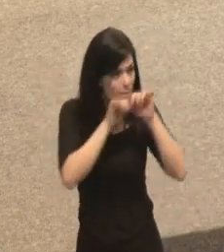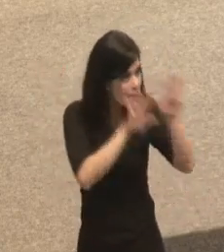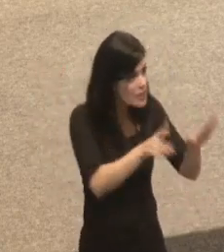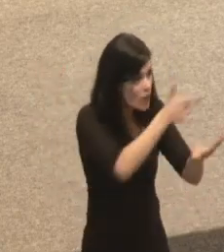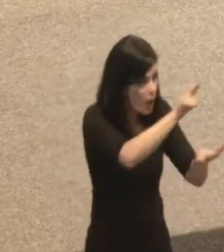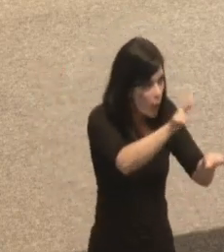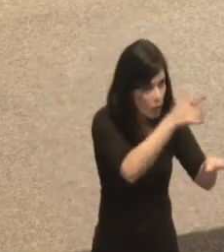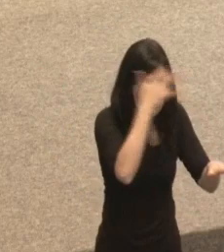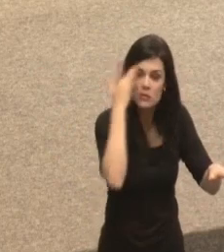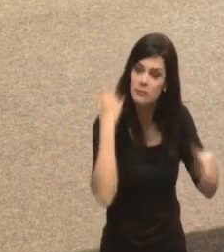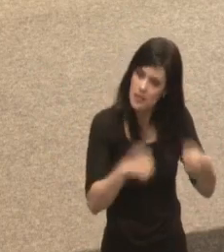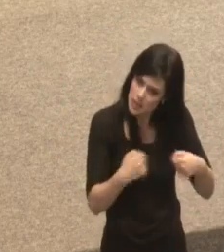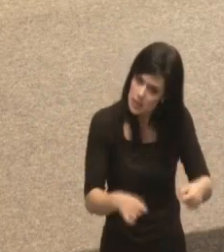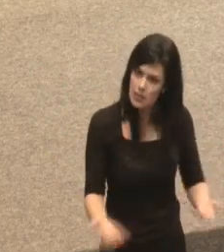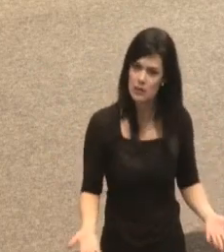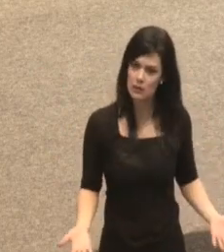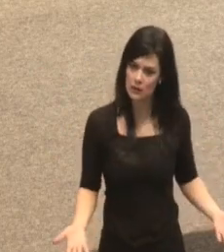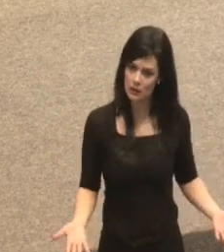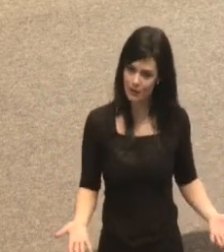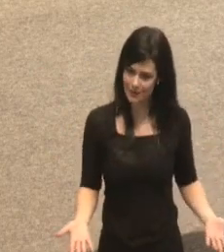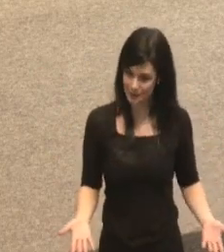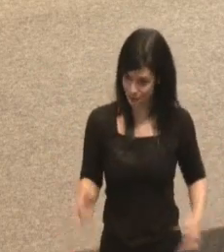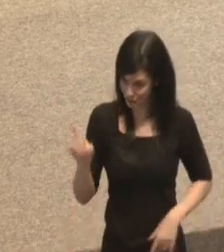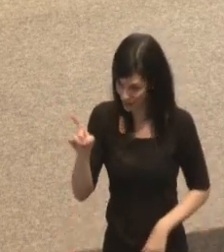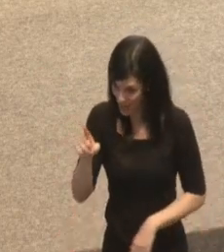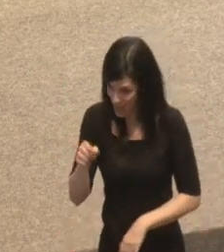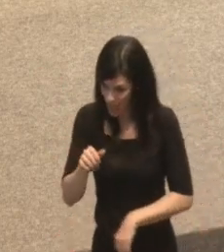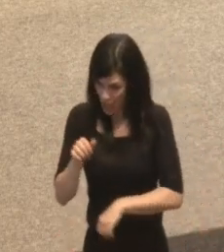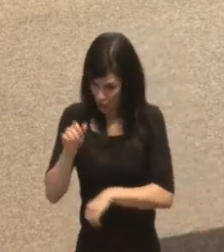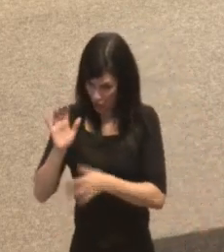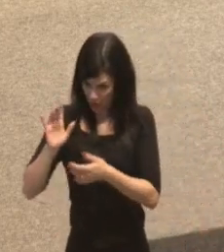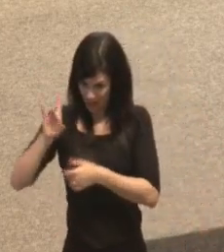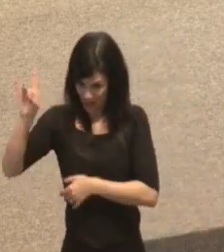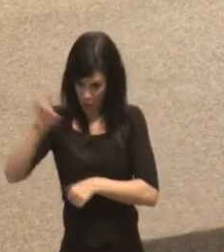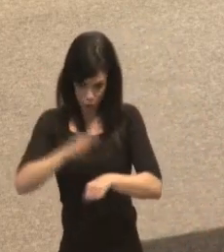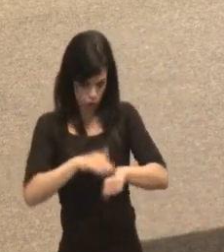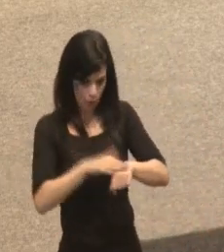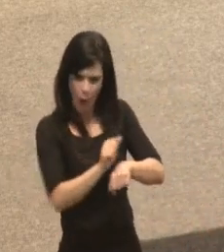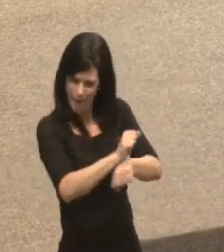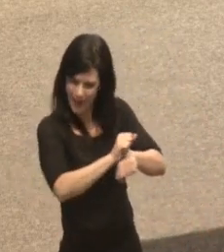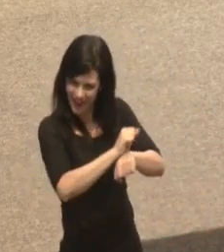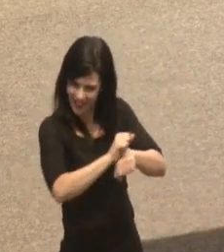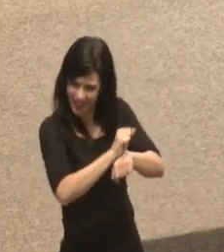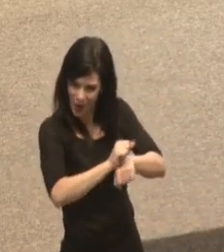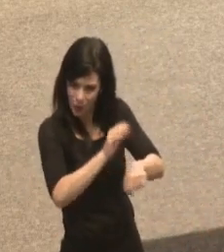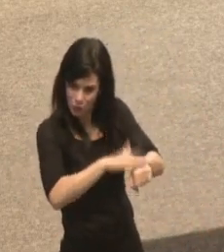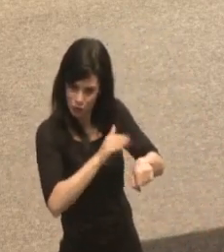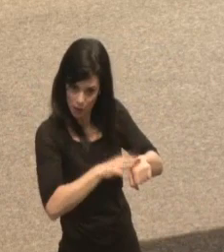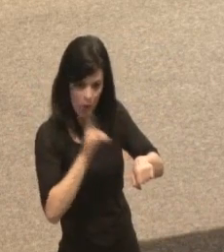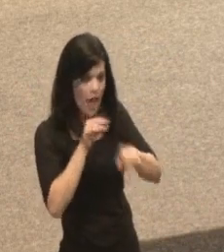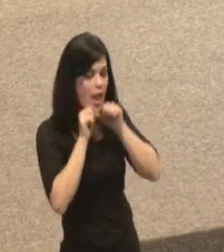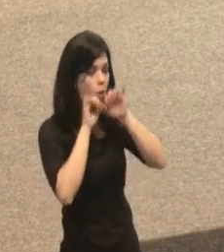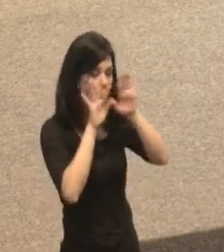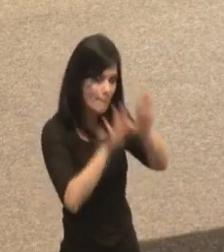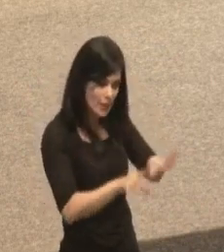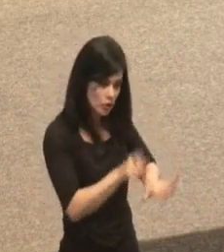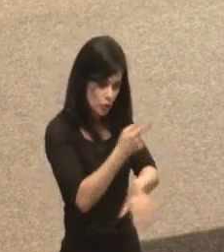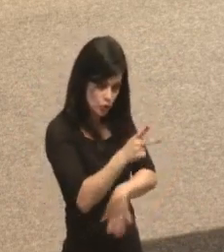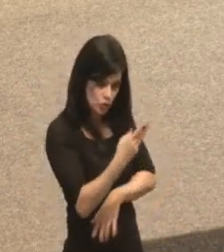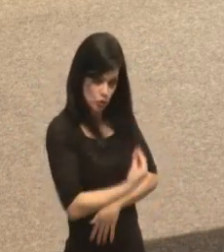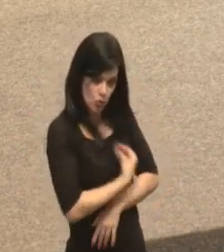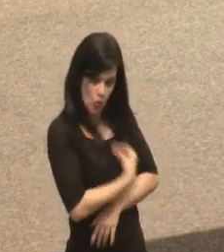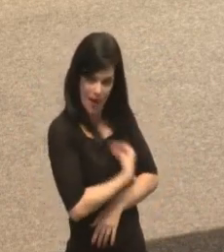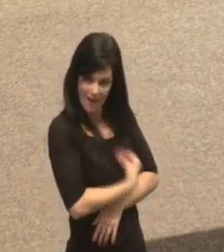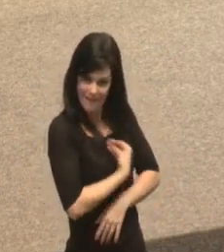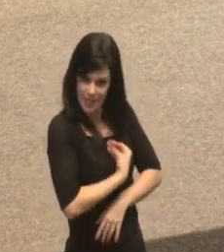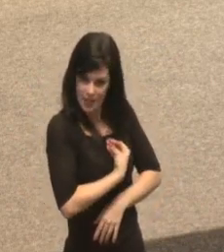Porque lá em Gênesis 12, quando Deus chama Abraão, Ele diz: Abraão, eu chamo você, abençoo você, envio você, e na